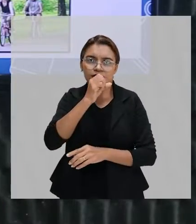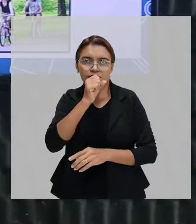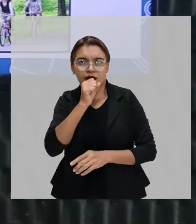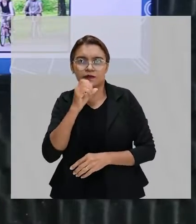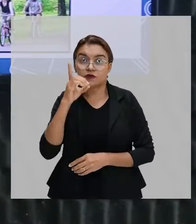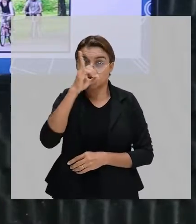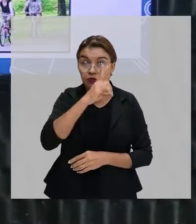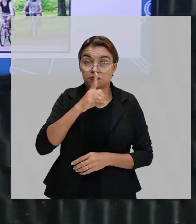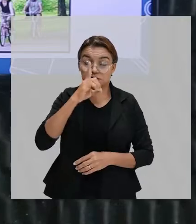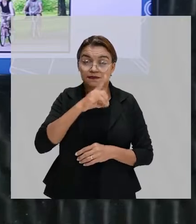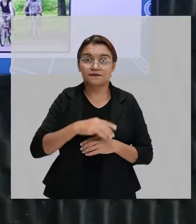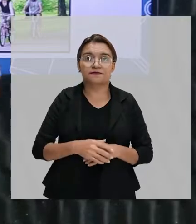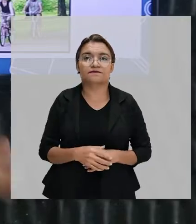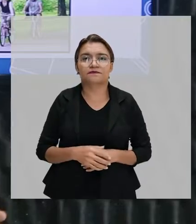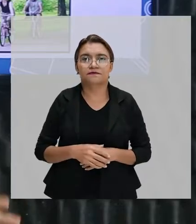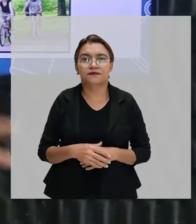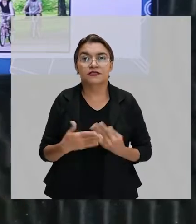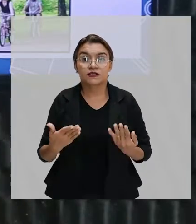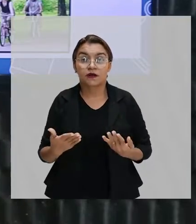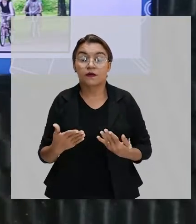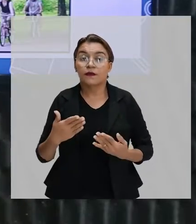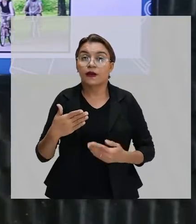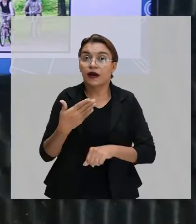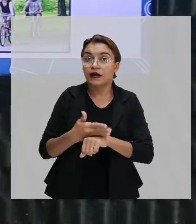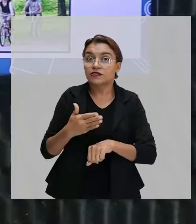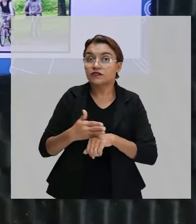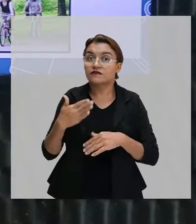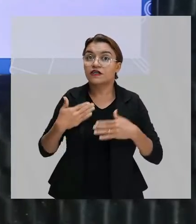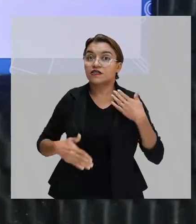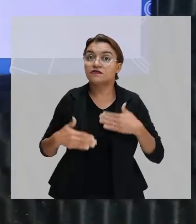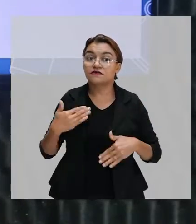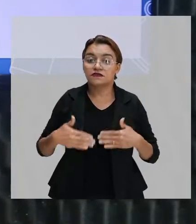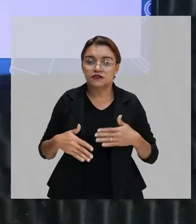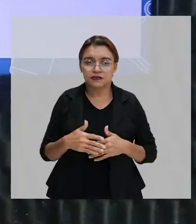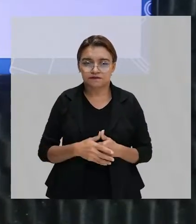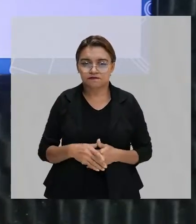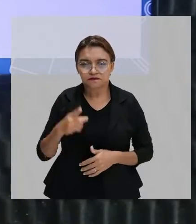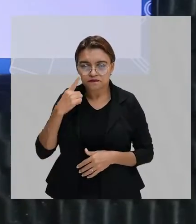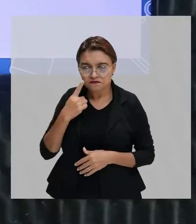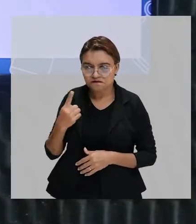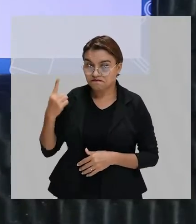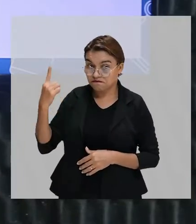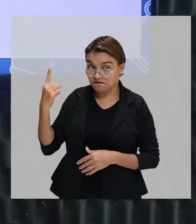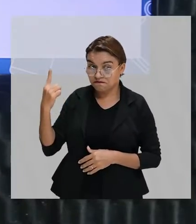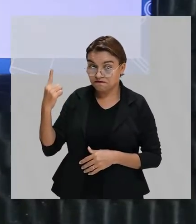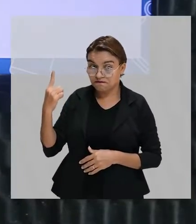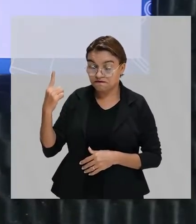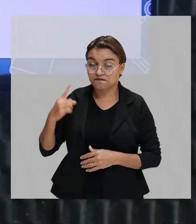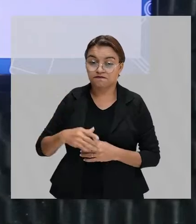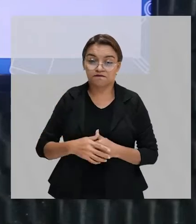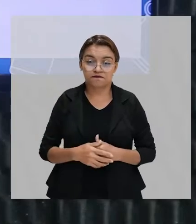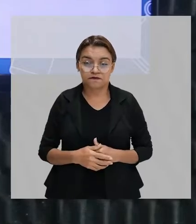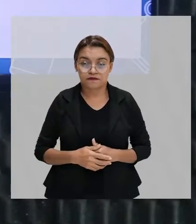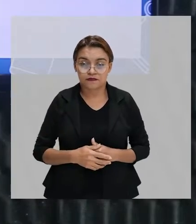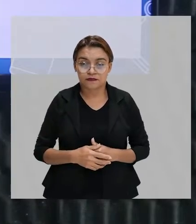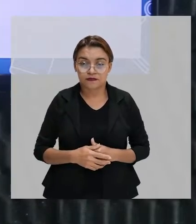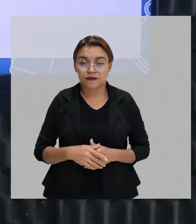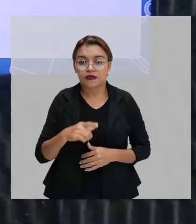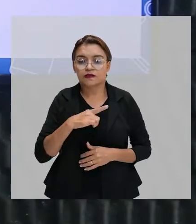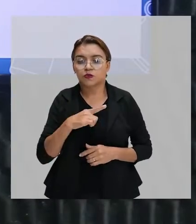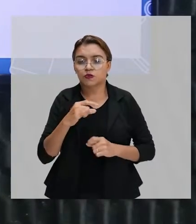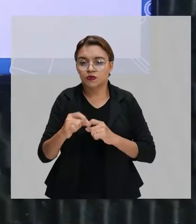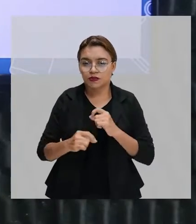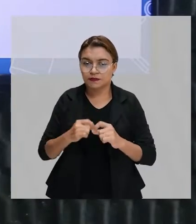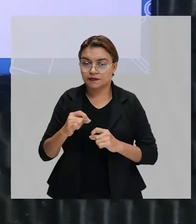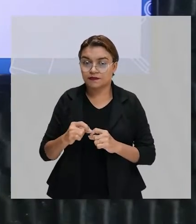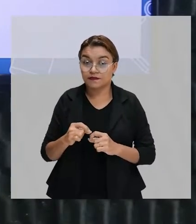semana então pessoa falou de atividade física o que seria então exercício físico já o exercício físico galera é isso é